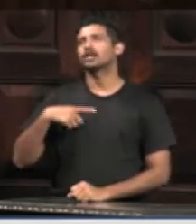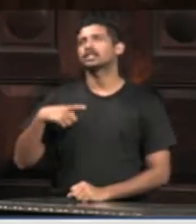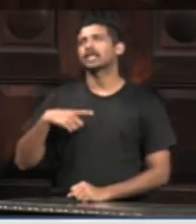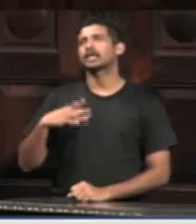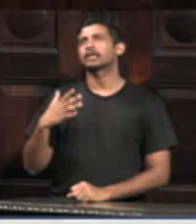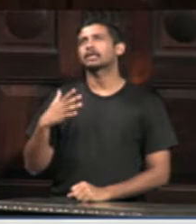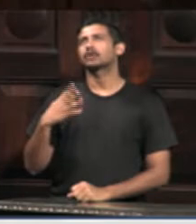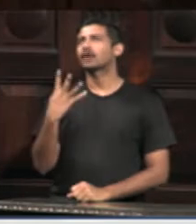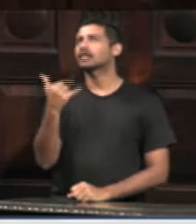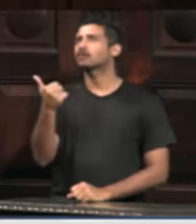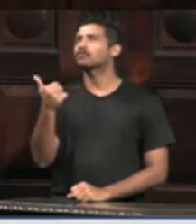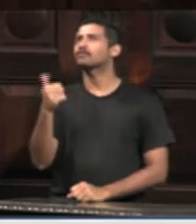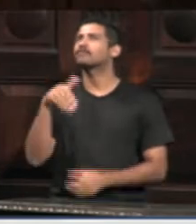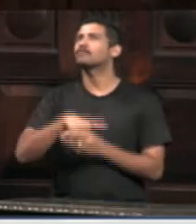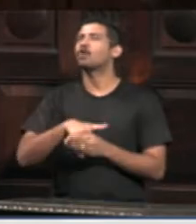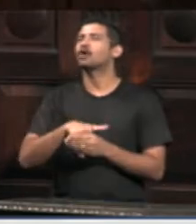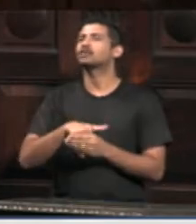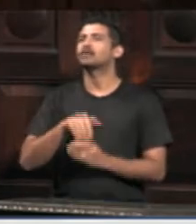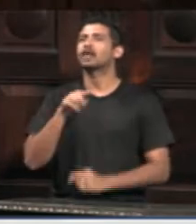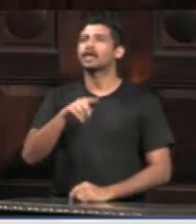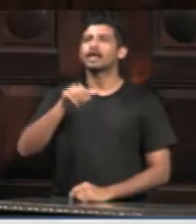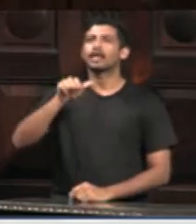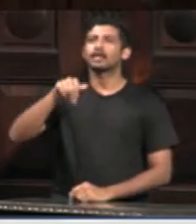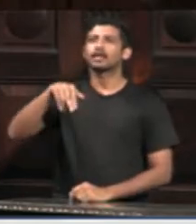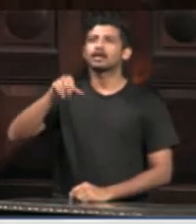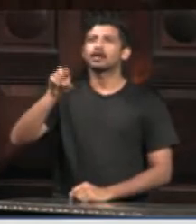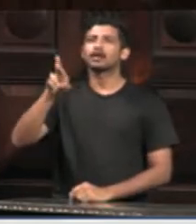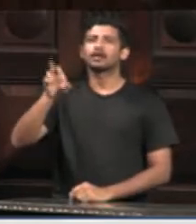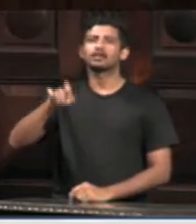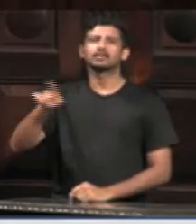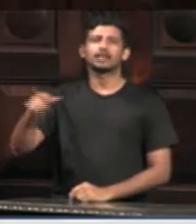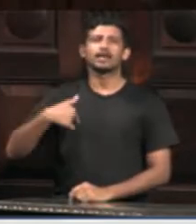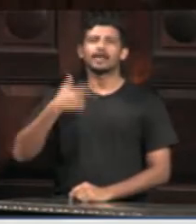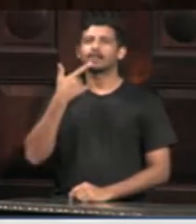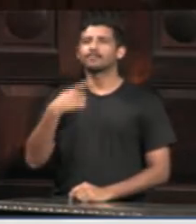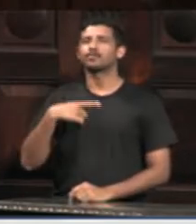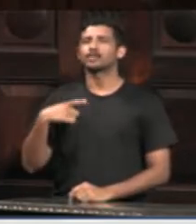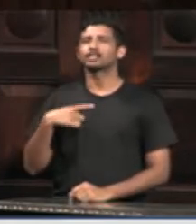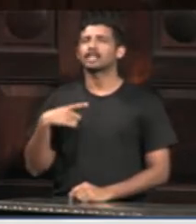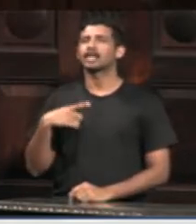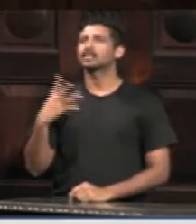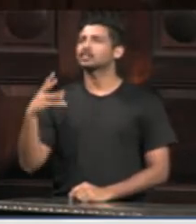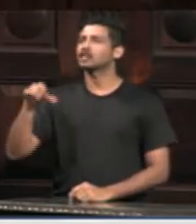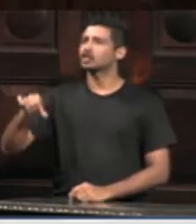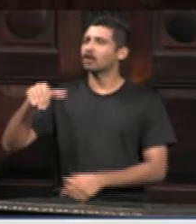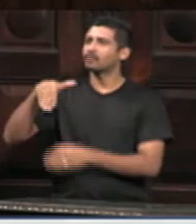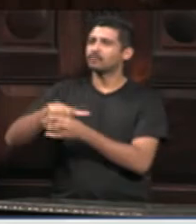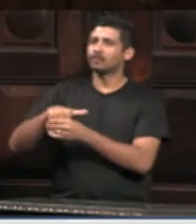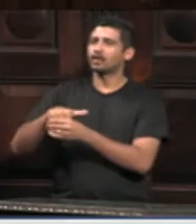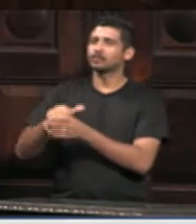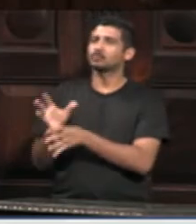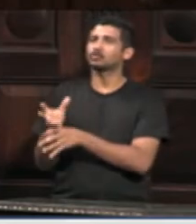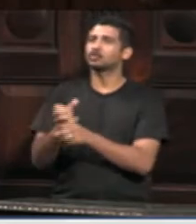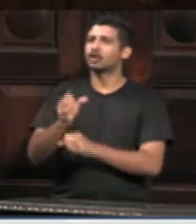votos. Deputado André Siciliano falou que tem 39. Somou